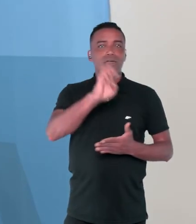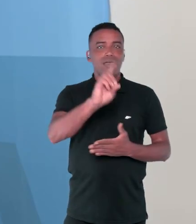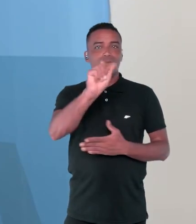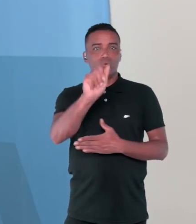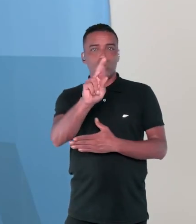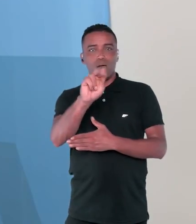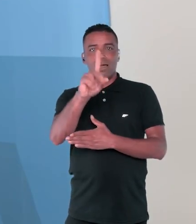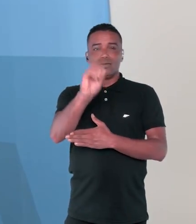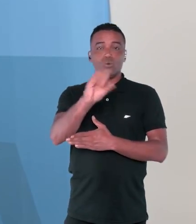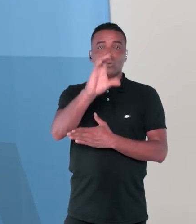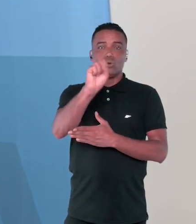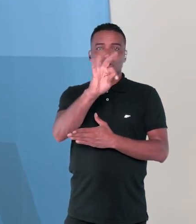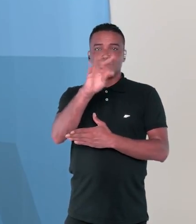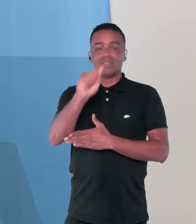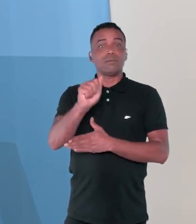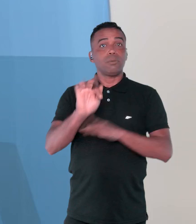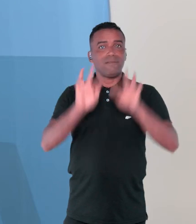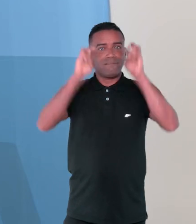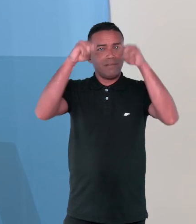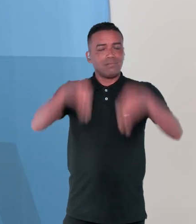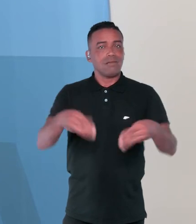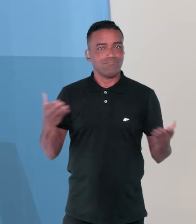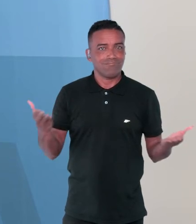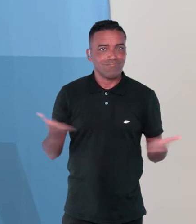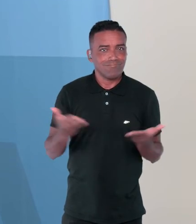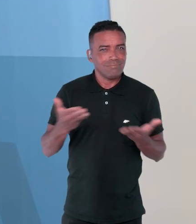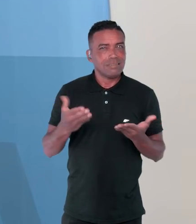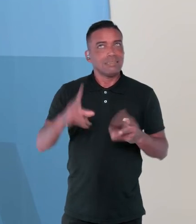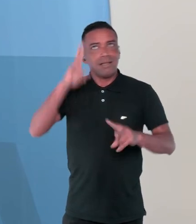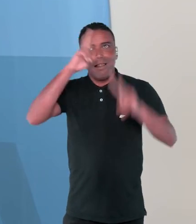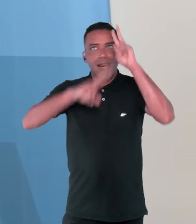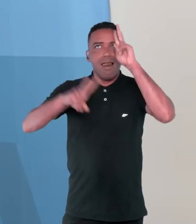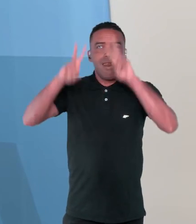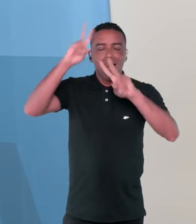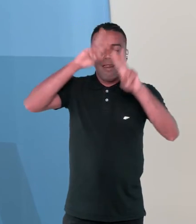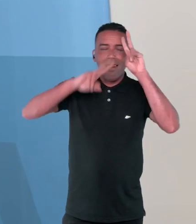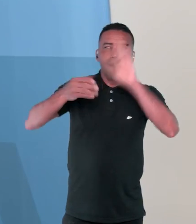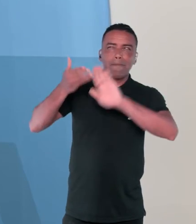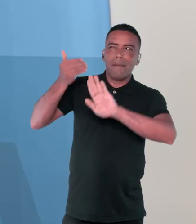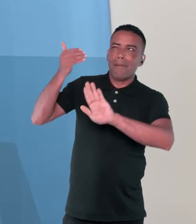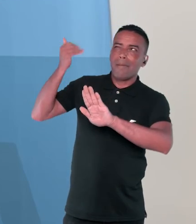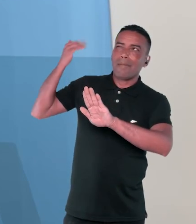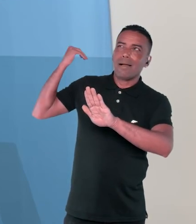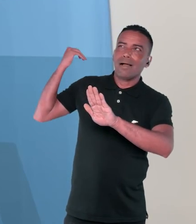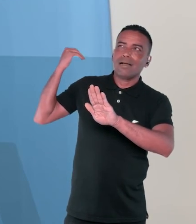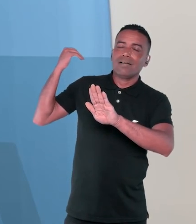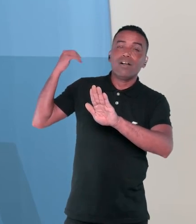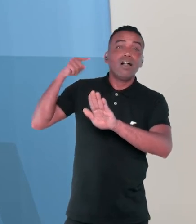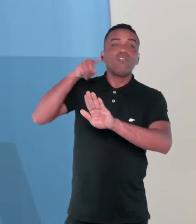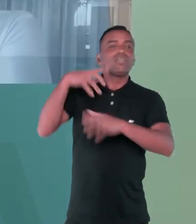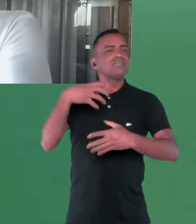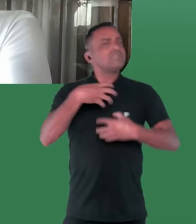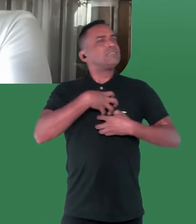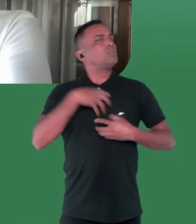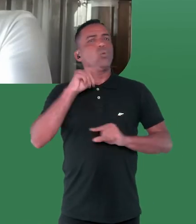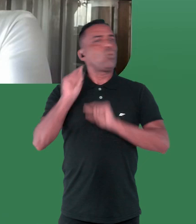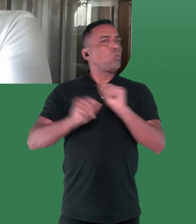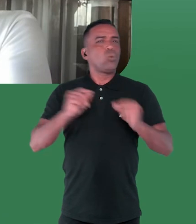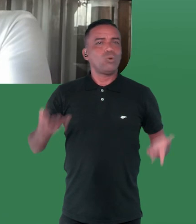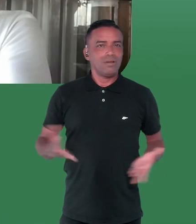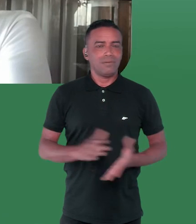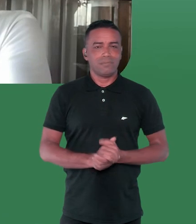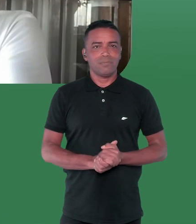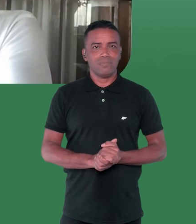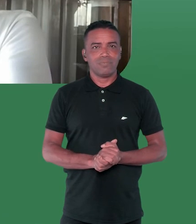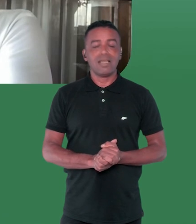de Eduardo Costa. Ô, Eduardo, para a gente finalizar aqui agora, resgatar essas memórias te trouxe qual